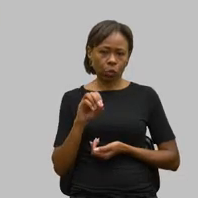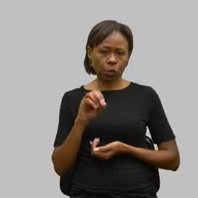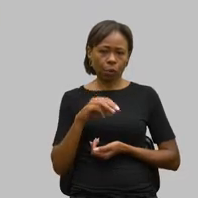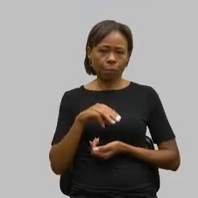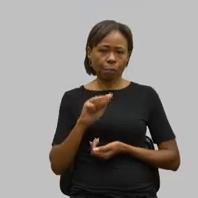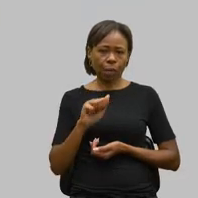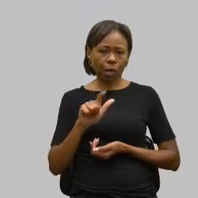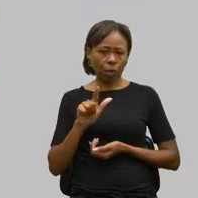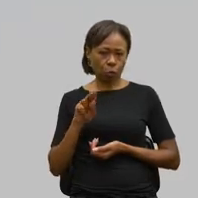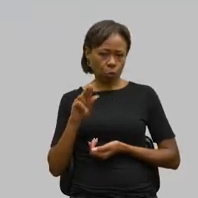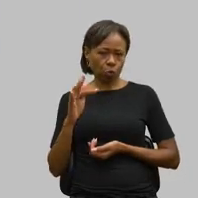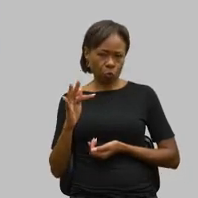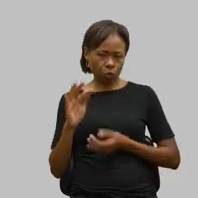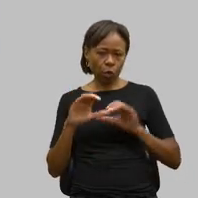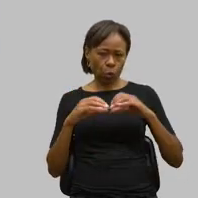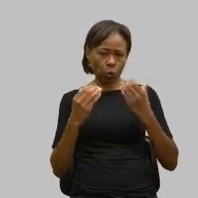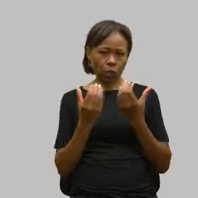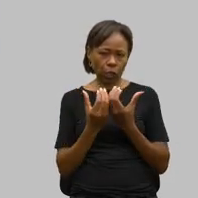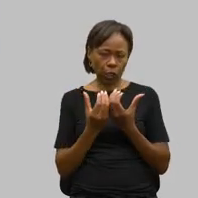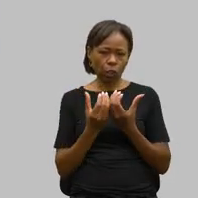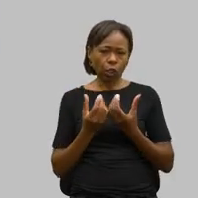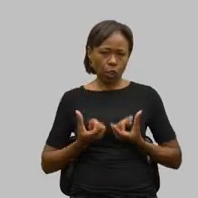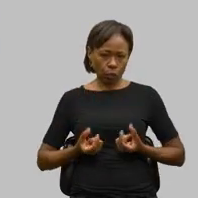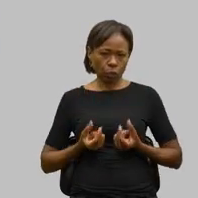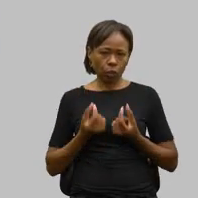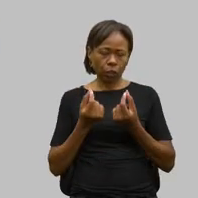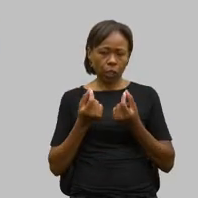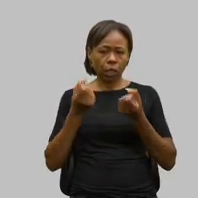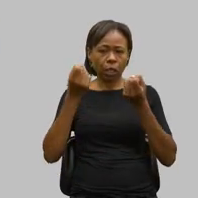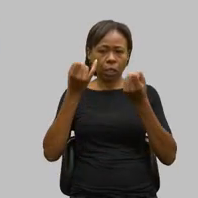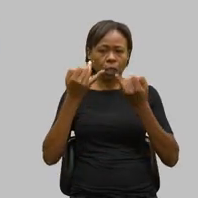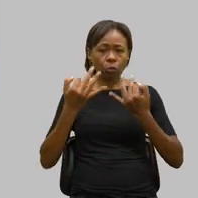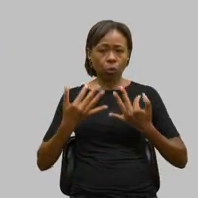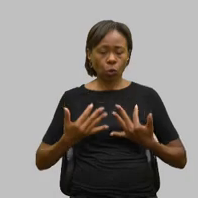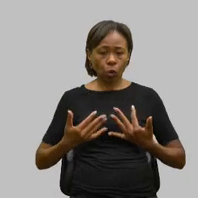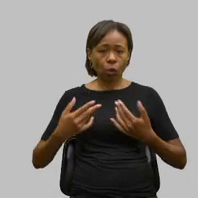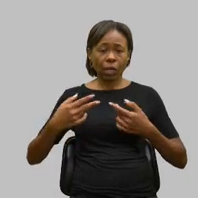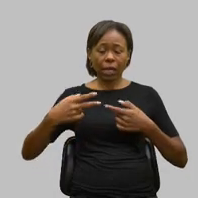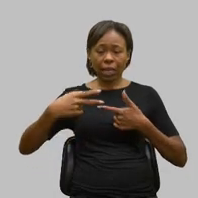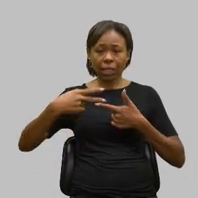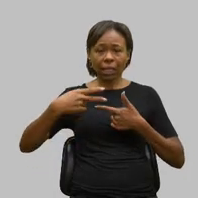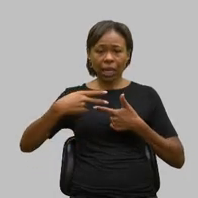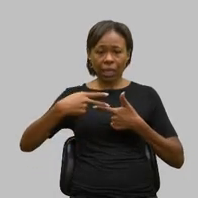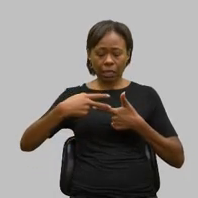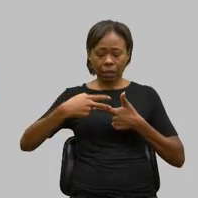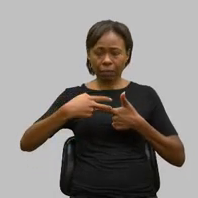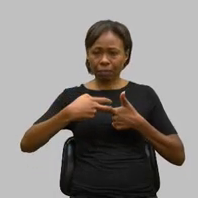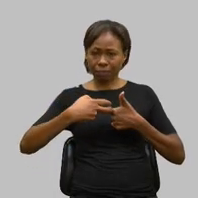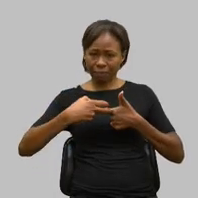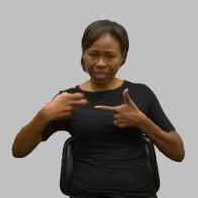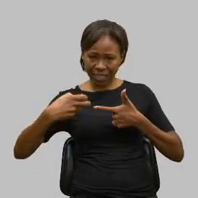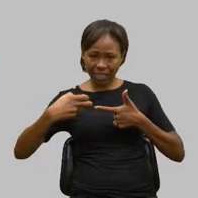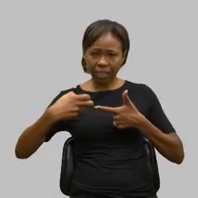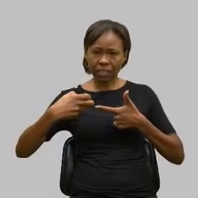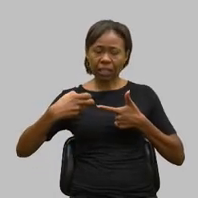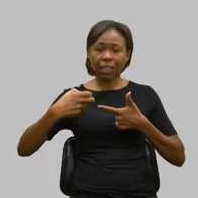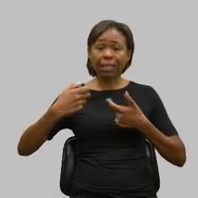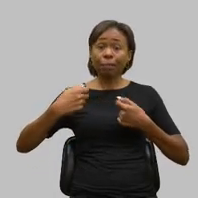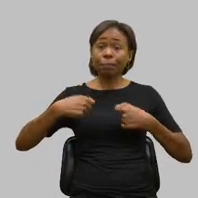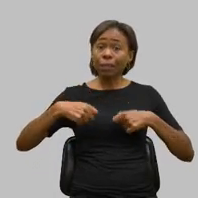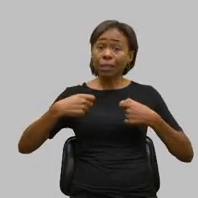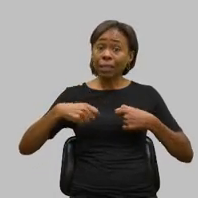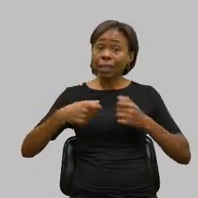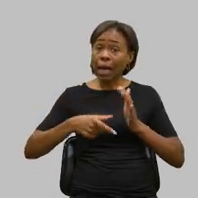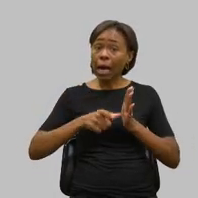colocado lá que a questão da biópsia transperineal, que precisa de anestesia,